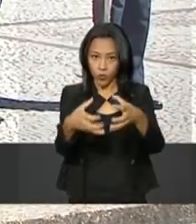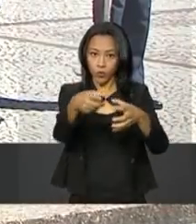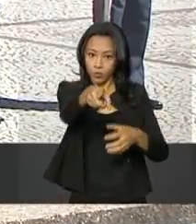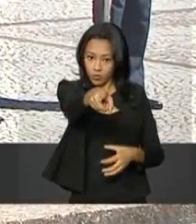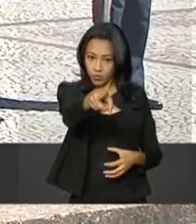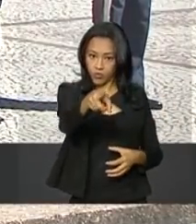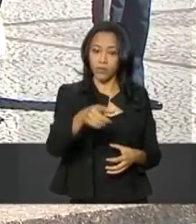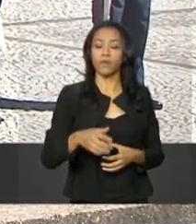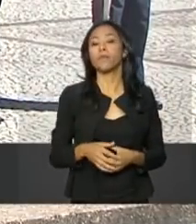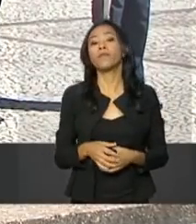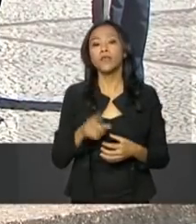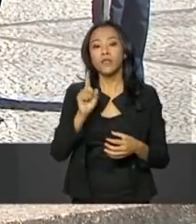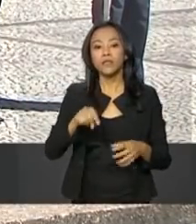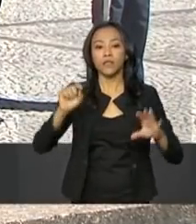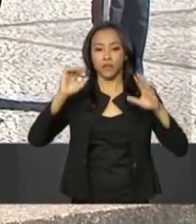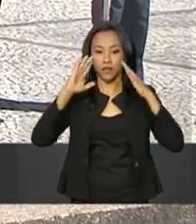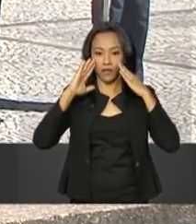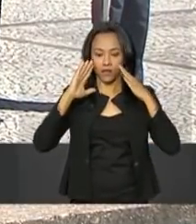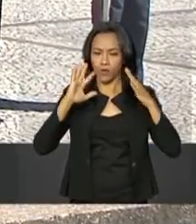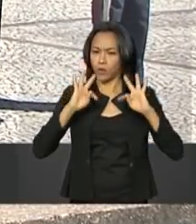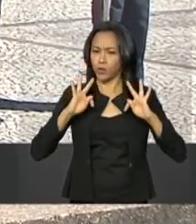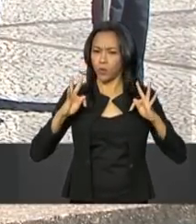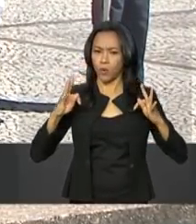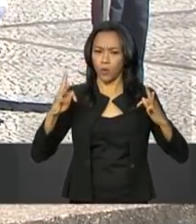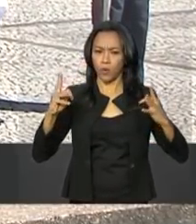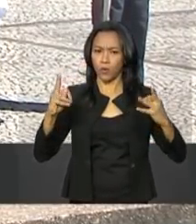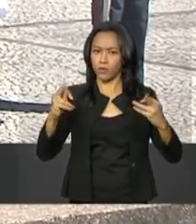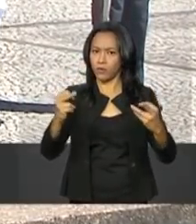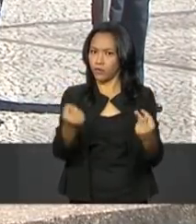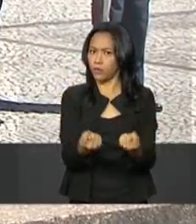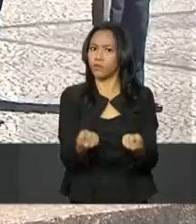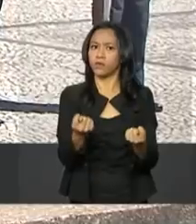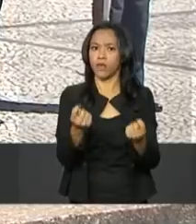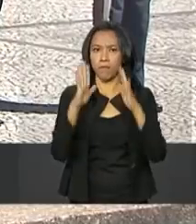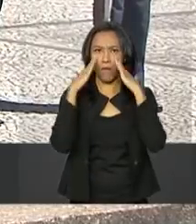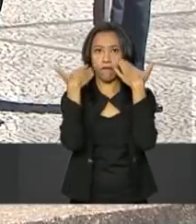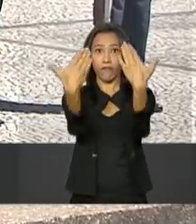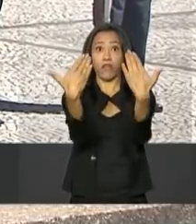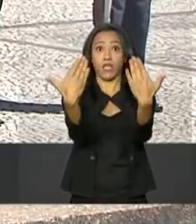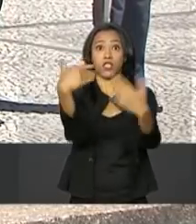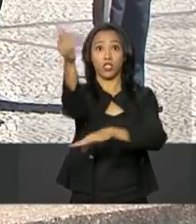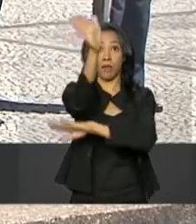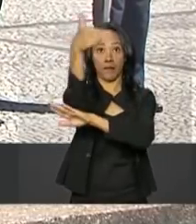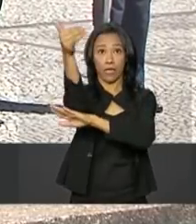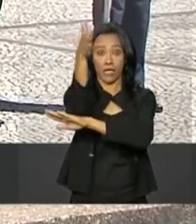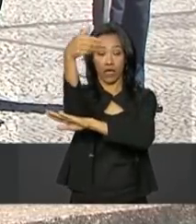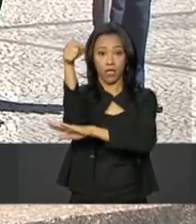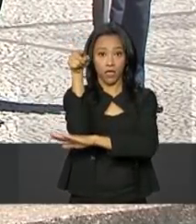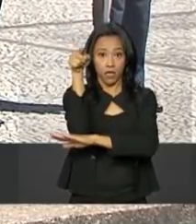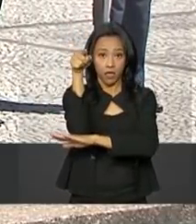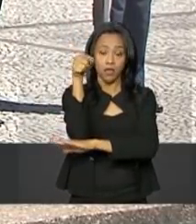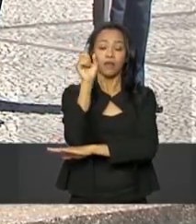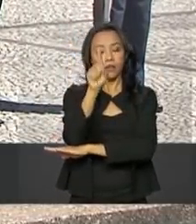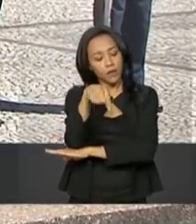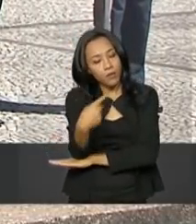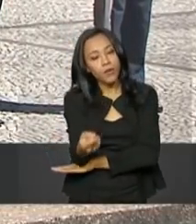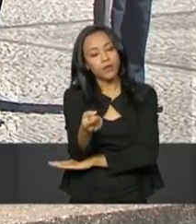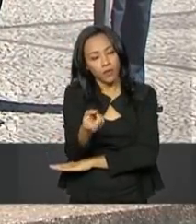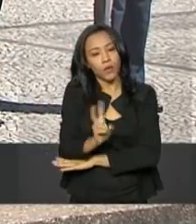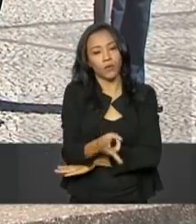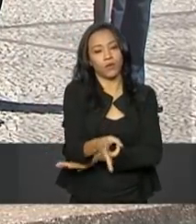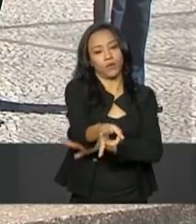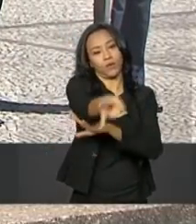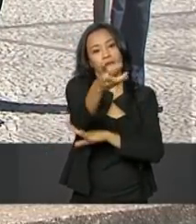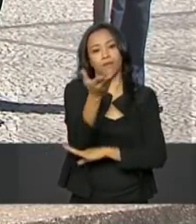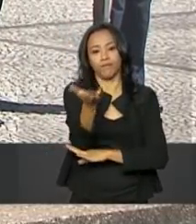se posiciona ali de frente para a bandeira, todos vão se voltar para frente da bandeira nacional e prosseguir, então, com o cerimonial